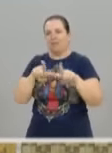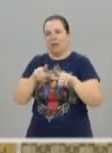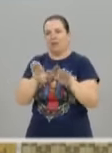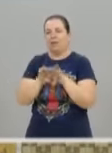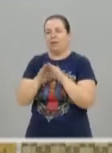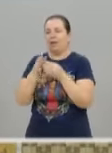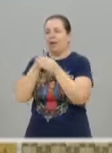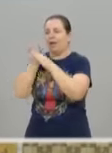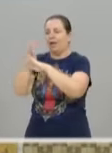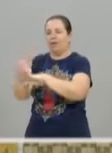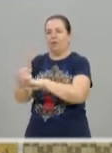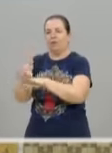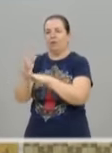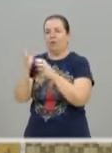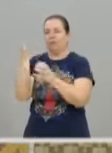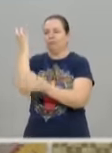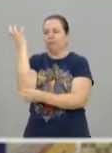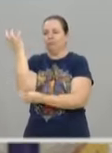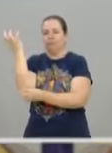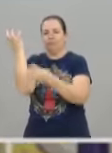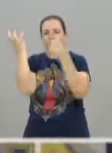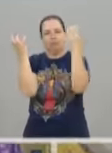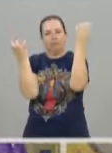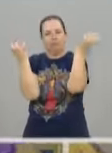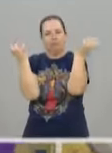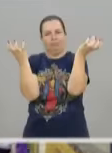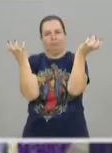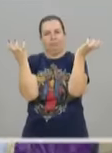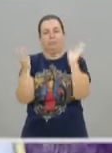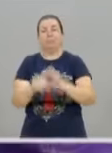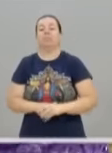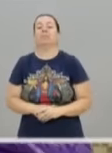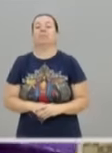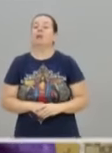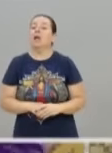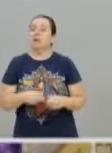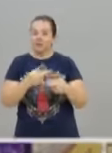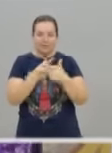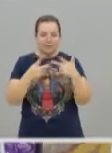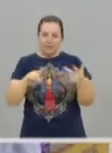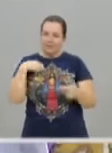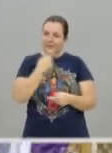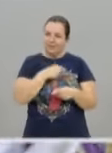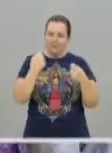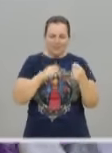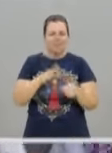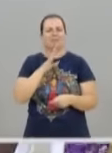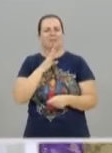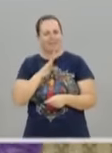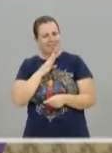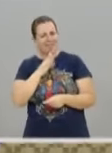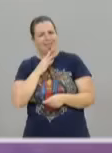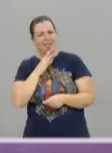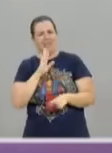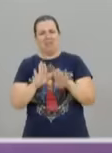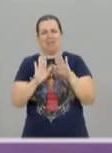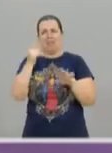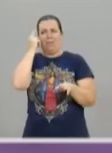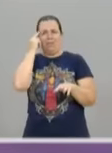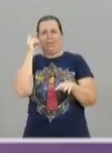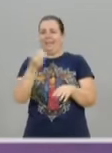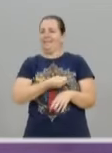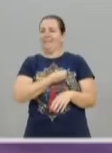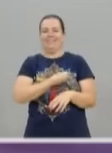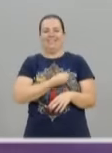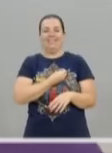é uma bênção depois um outro pensamento são coisas que a gente pensa que não existe se você